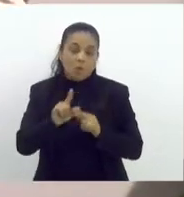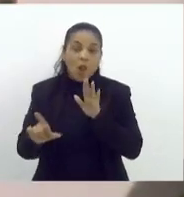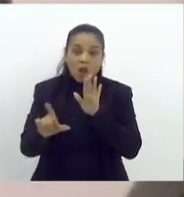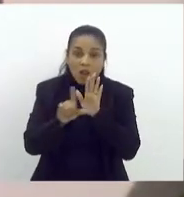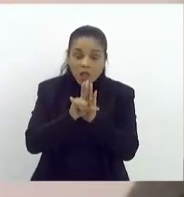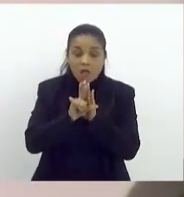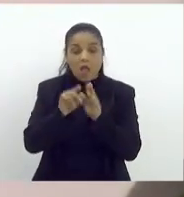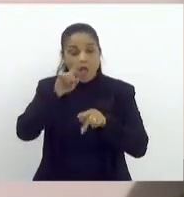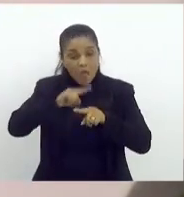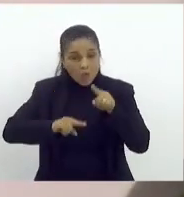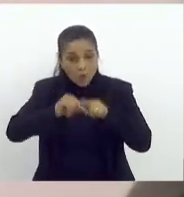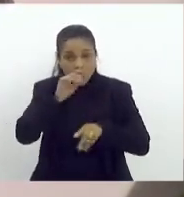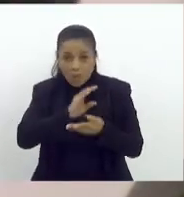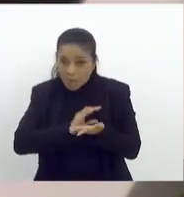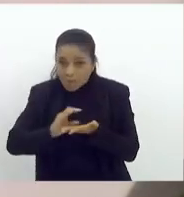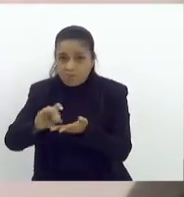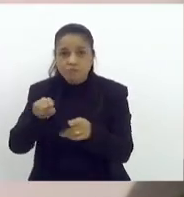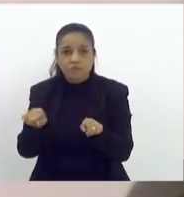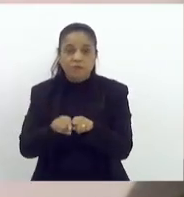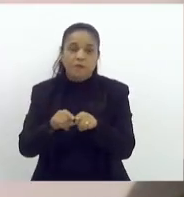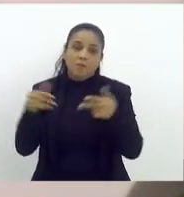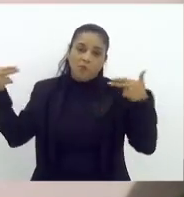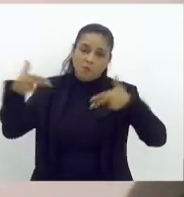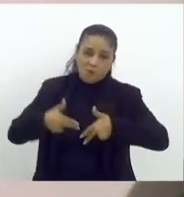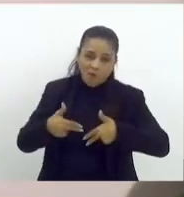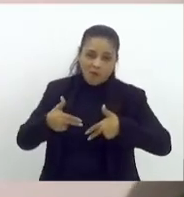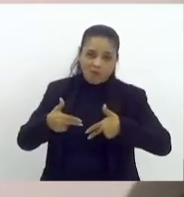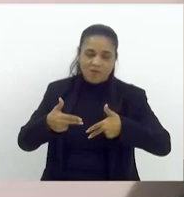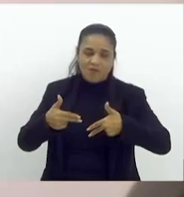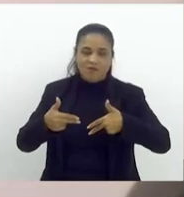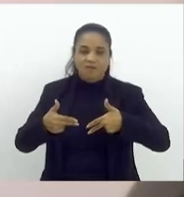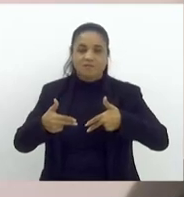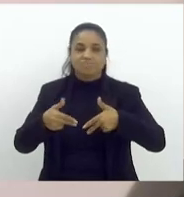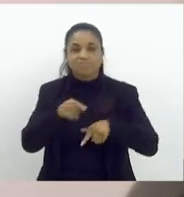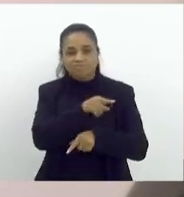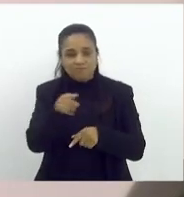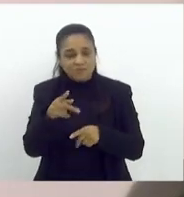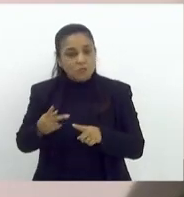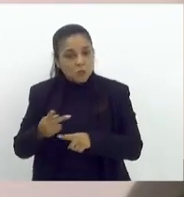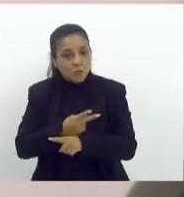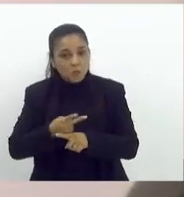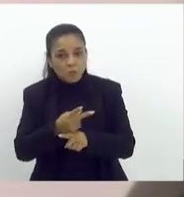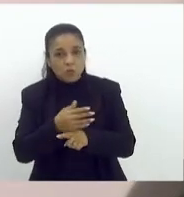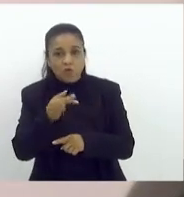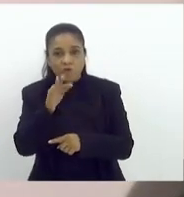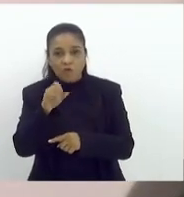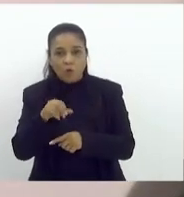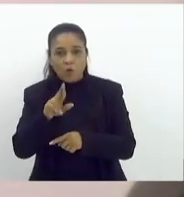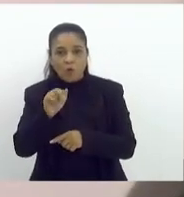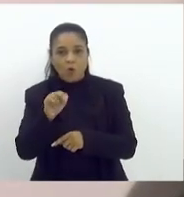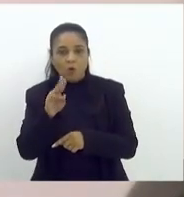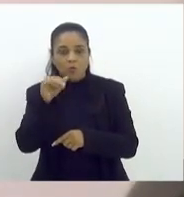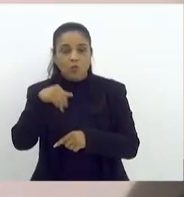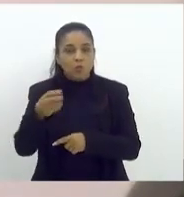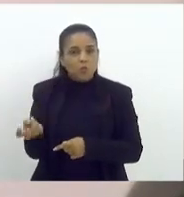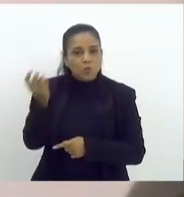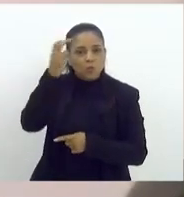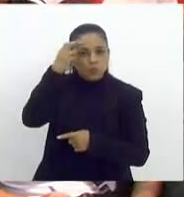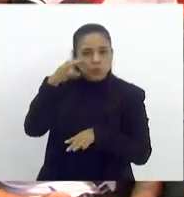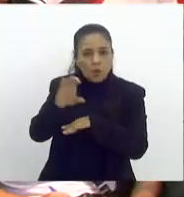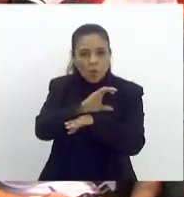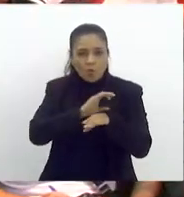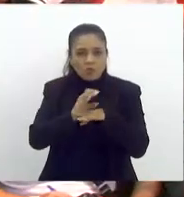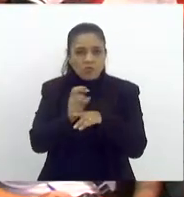ter recurso pro hip hop né E quem tá aqui gente procura fora de cultura da cidade de vocês procuram conselho de Cultura